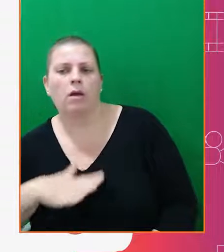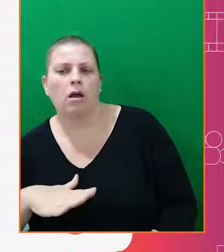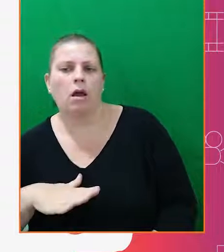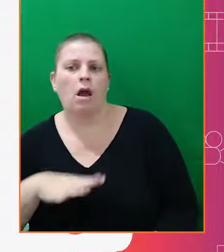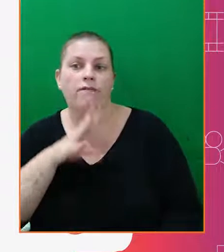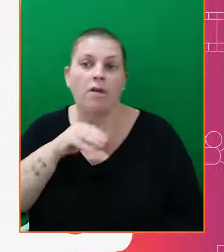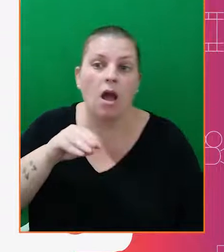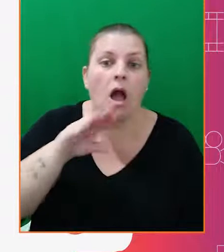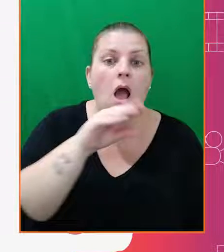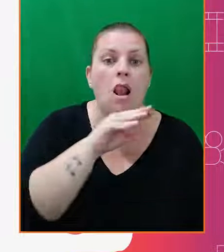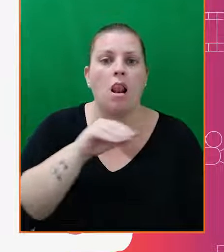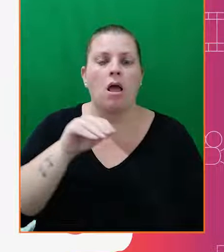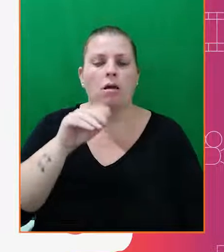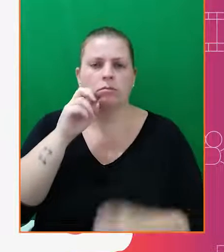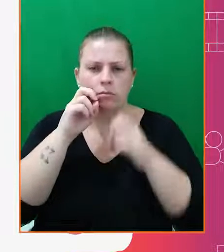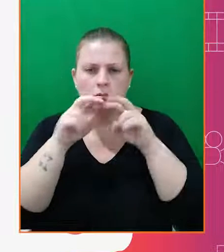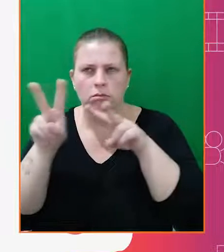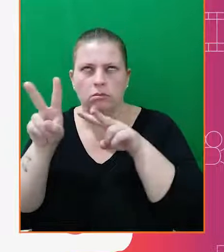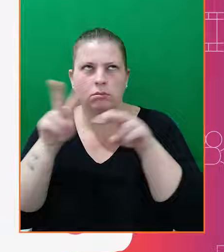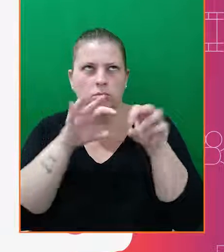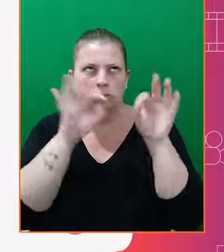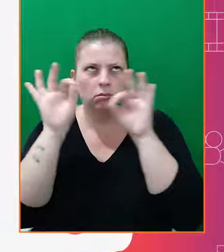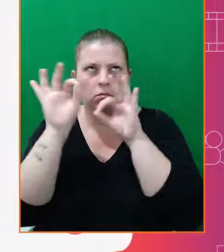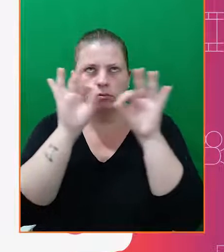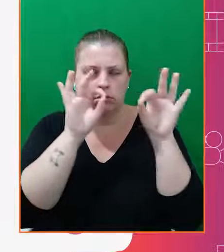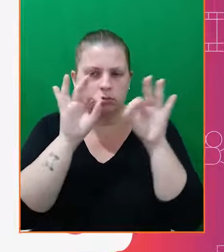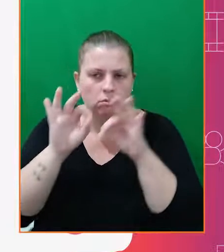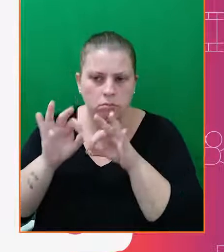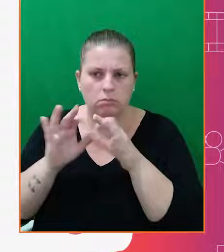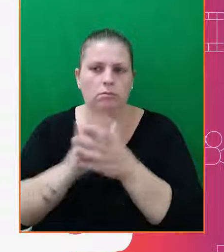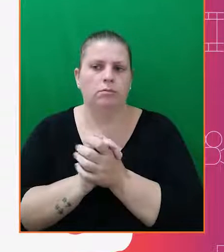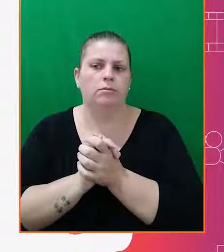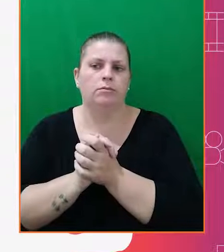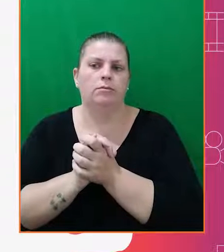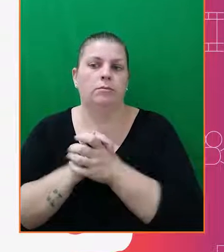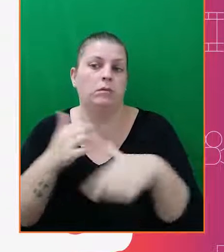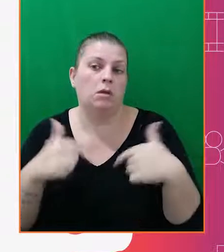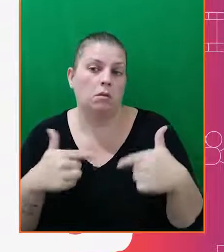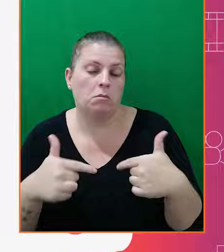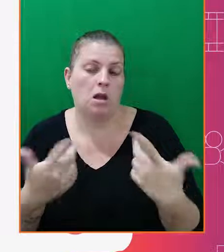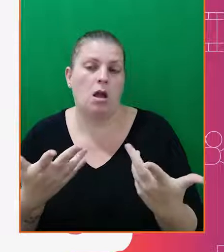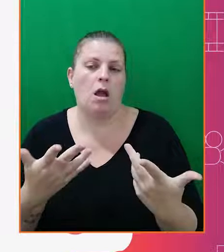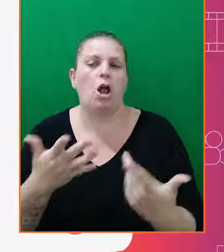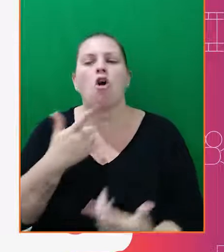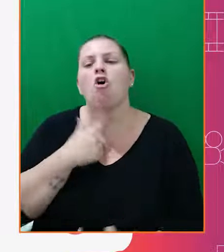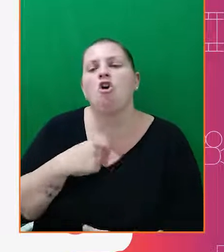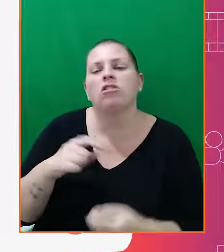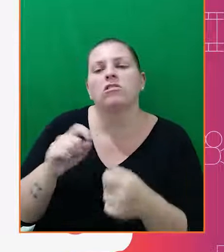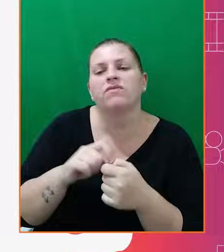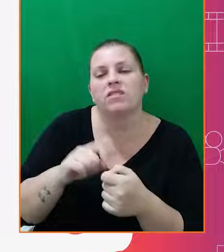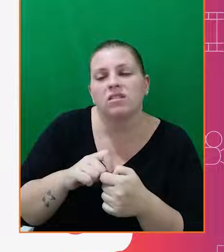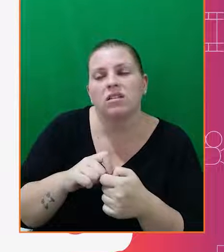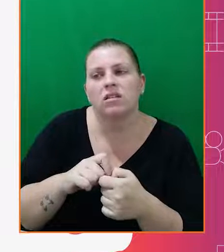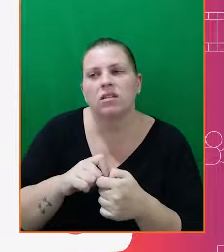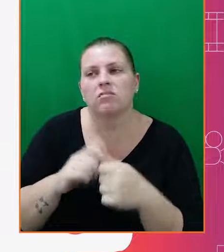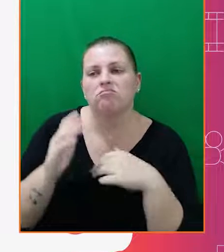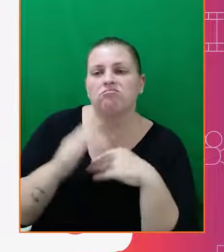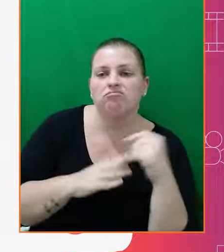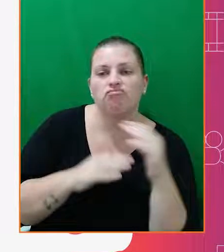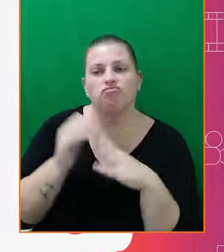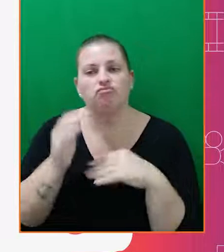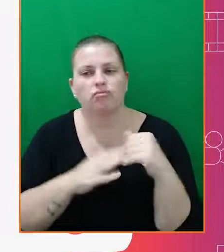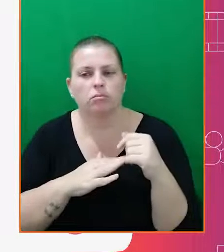seu conteúdo da fala, seus hábitos visuais, fragmentos de trabalho, seus hobbies, suas